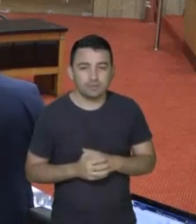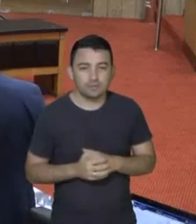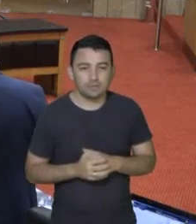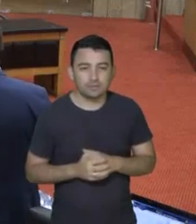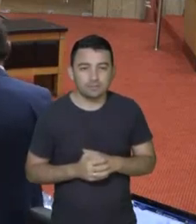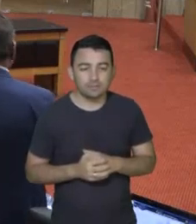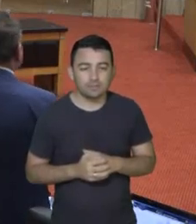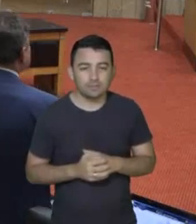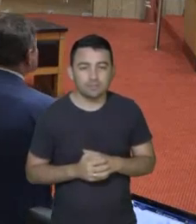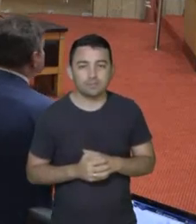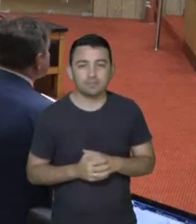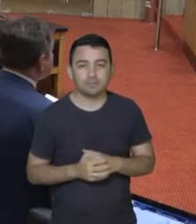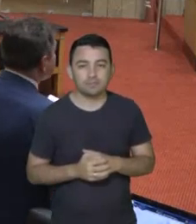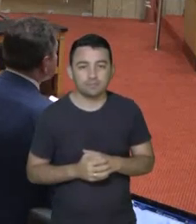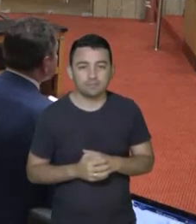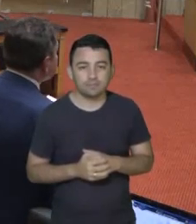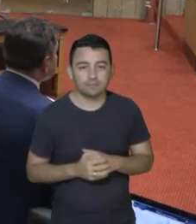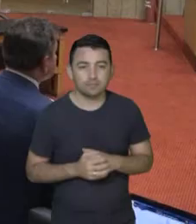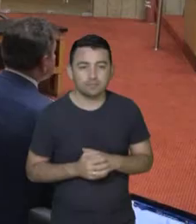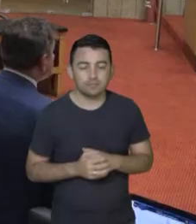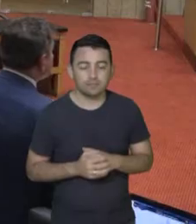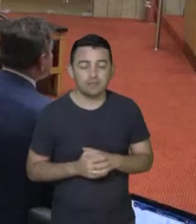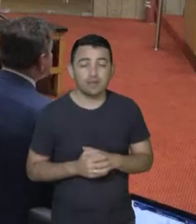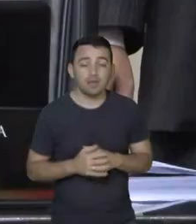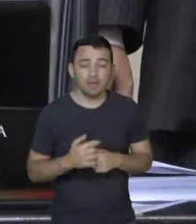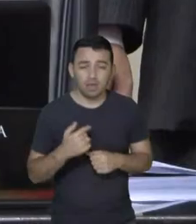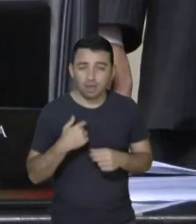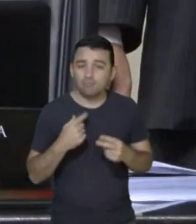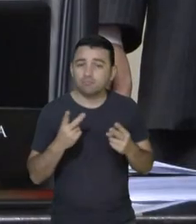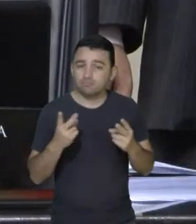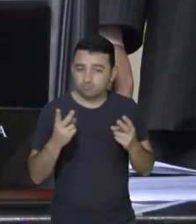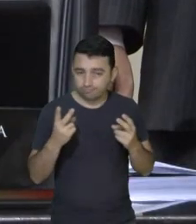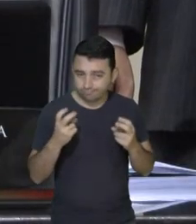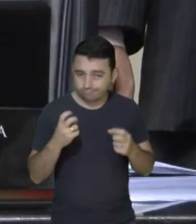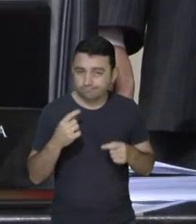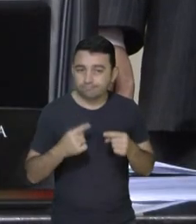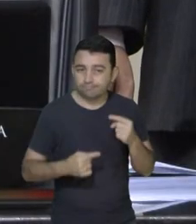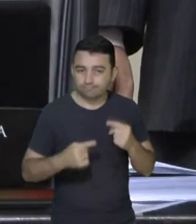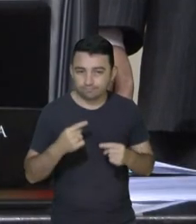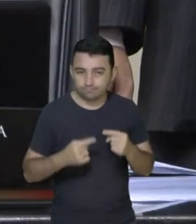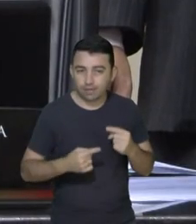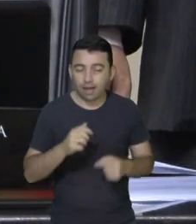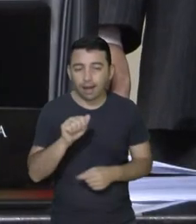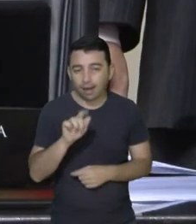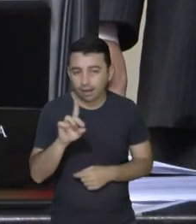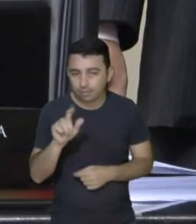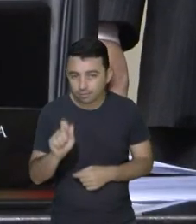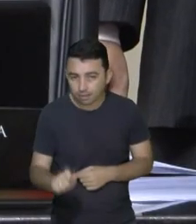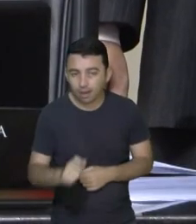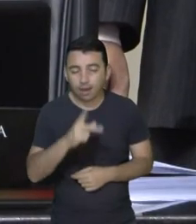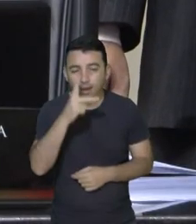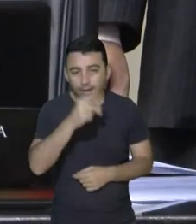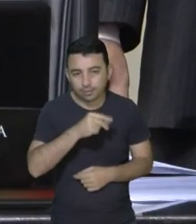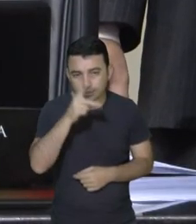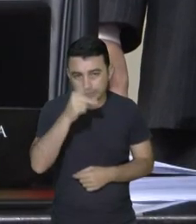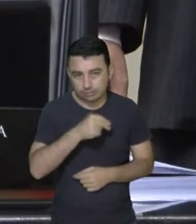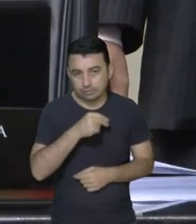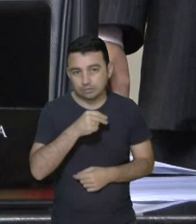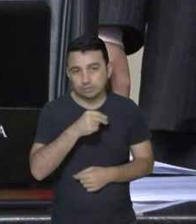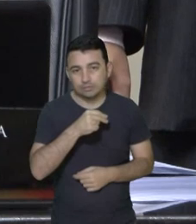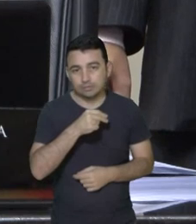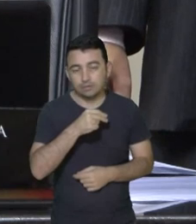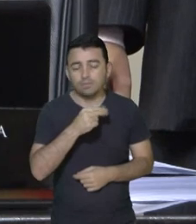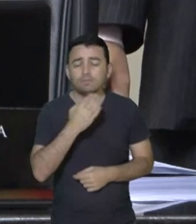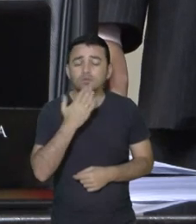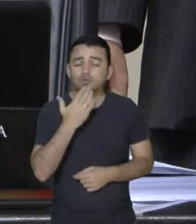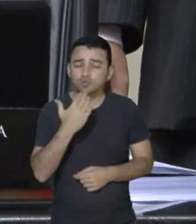senhores deputados, eu vejo ainda que pretendo discutir a deputada Ada, o deputado Kennedy. Eu queria pedir a vossas